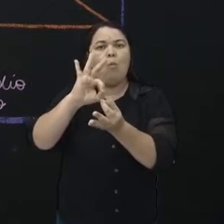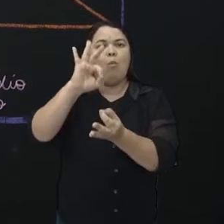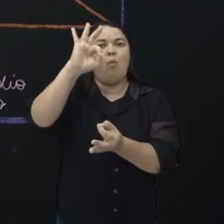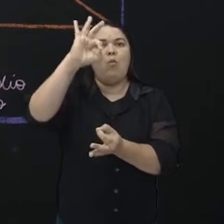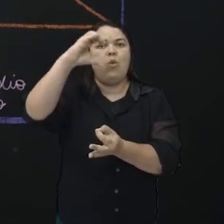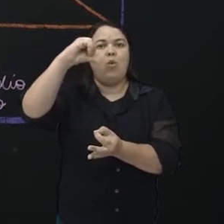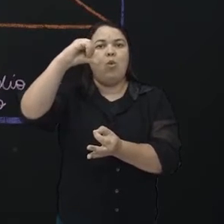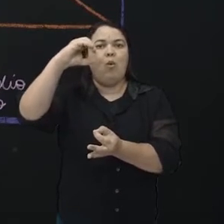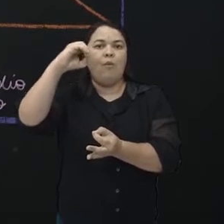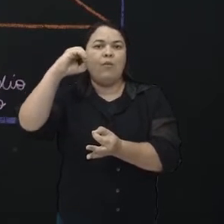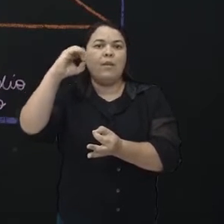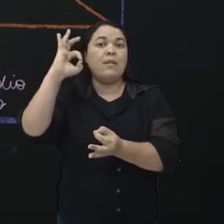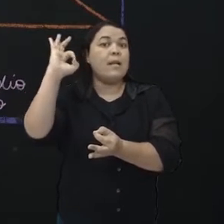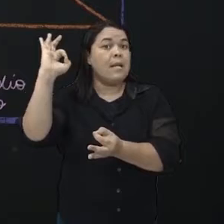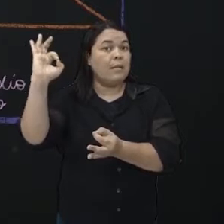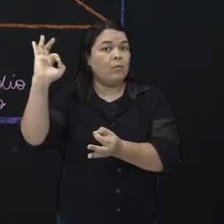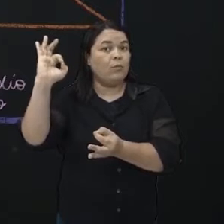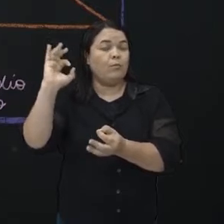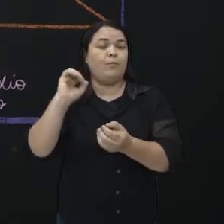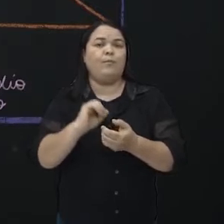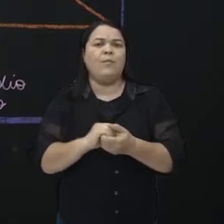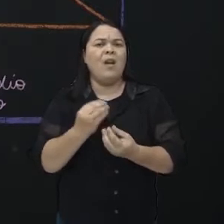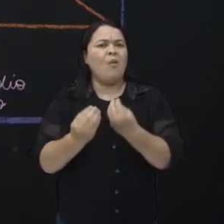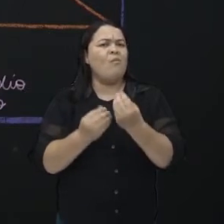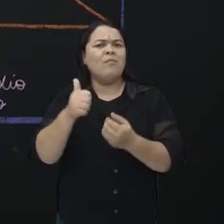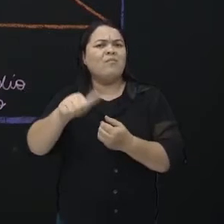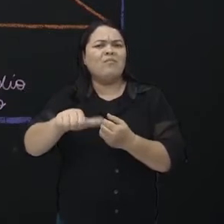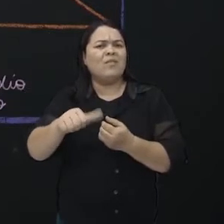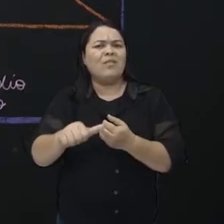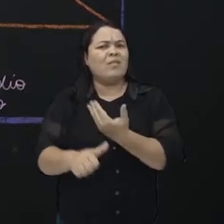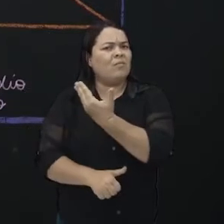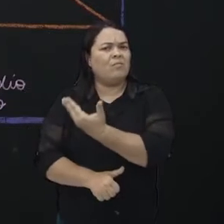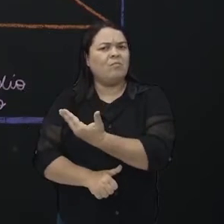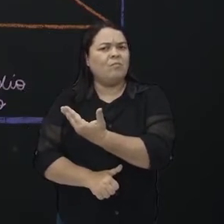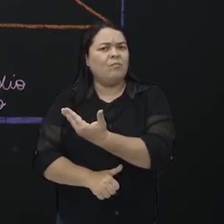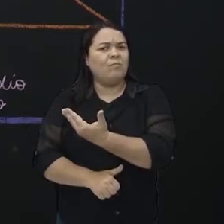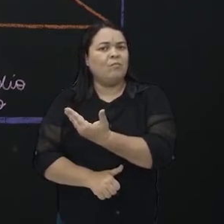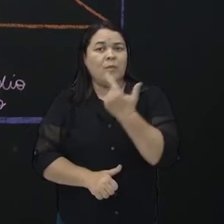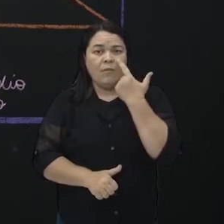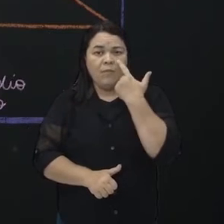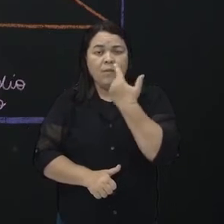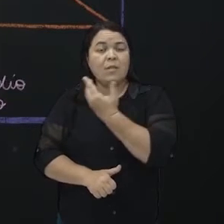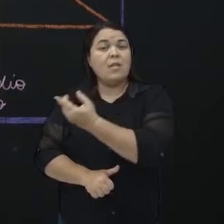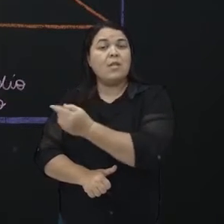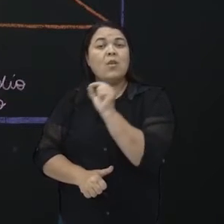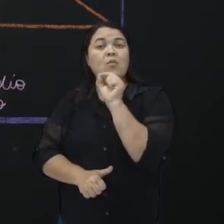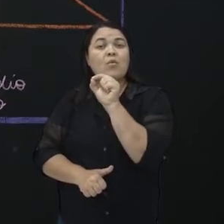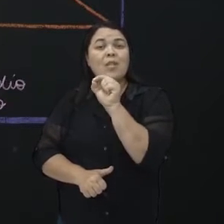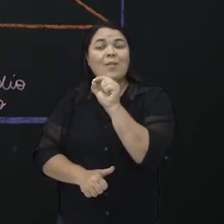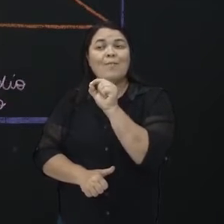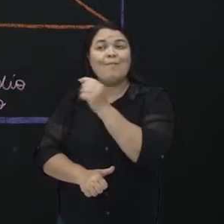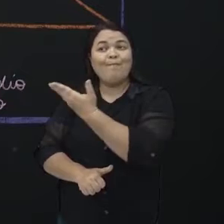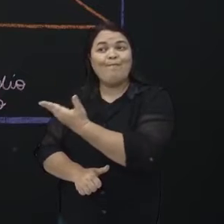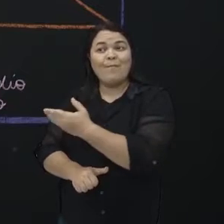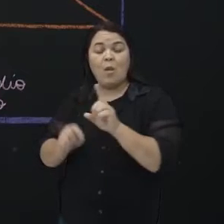obrigatoriamente, além de sair do vértice, quando chegar no lado oposto, ela tem que formar um ângulo reto. Ou